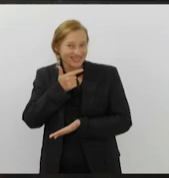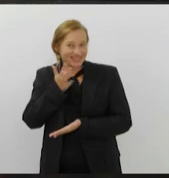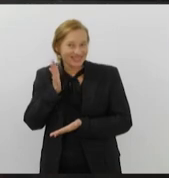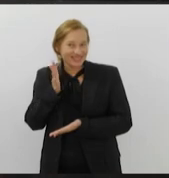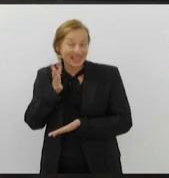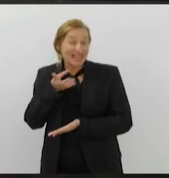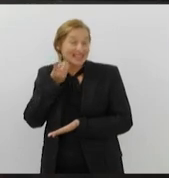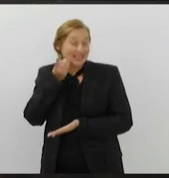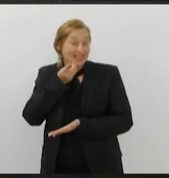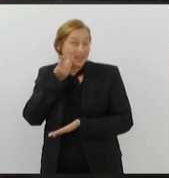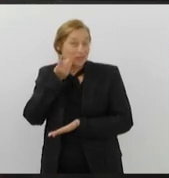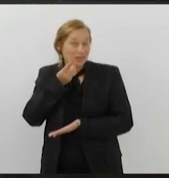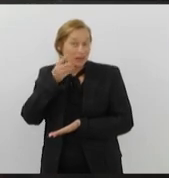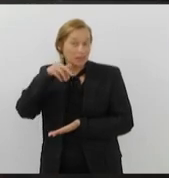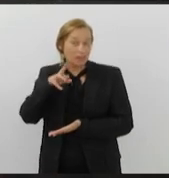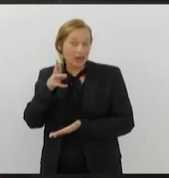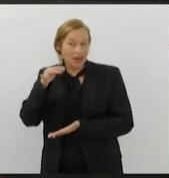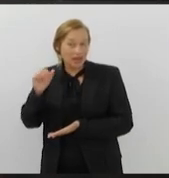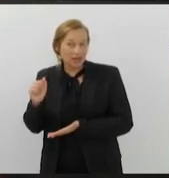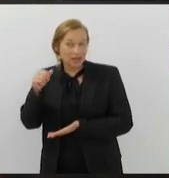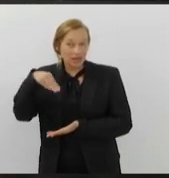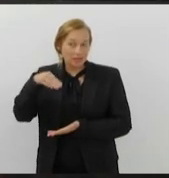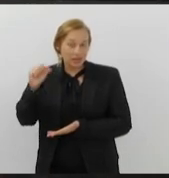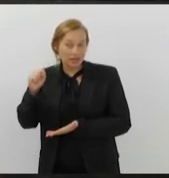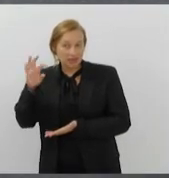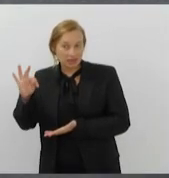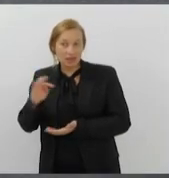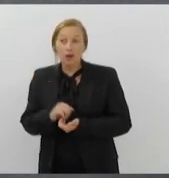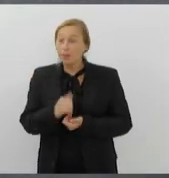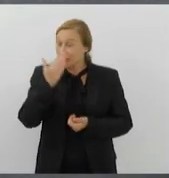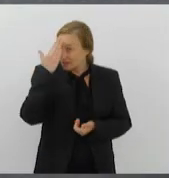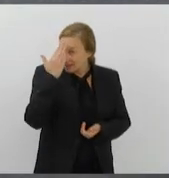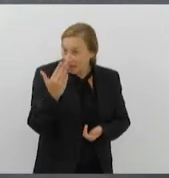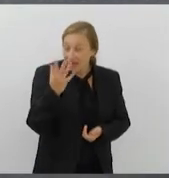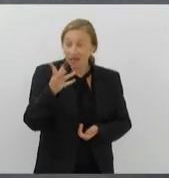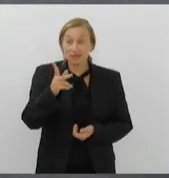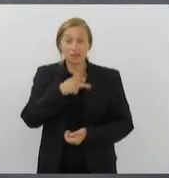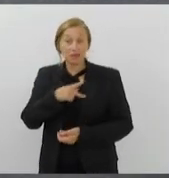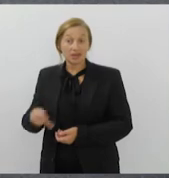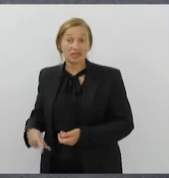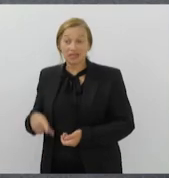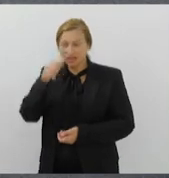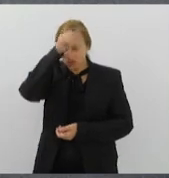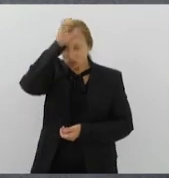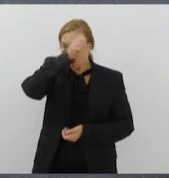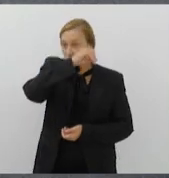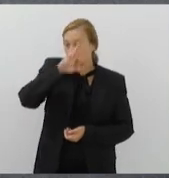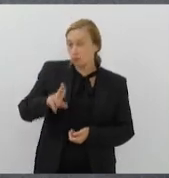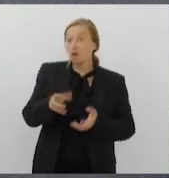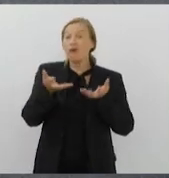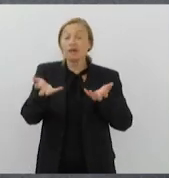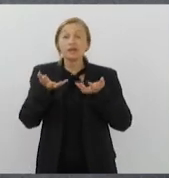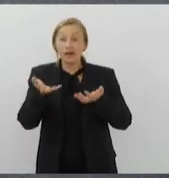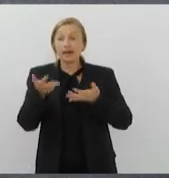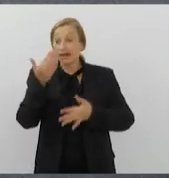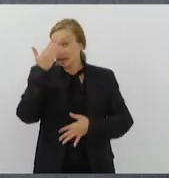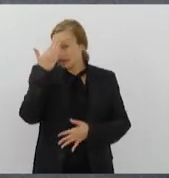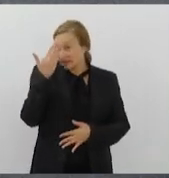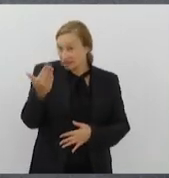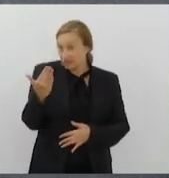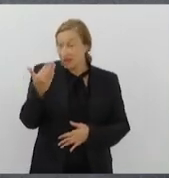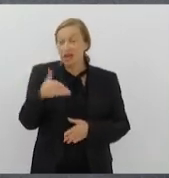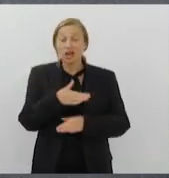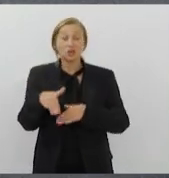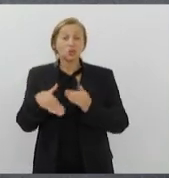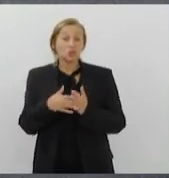Marina. Deputada Marina, do MST. Obrigada, presidenta Tia Ju. Quero agradecer a todos